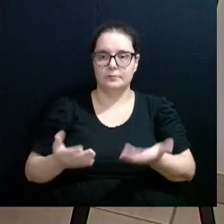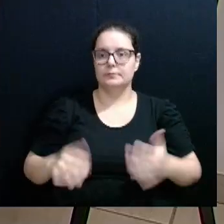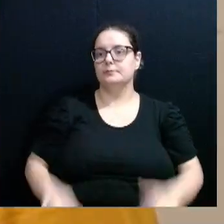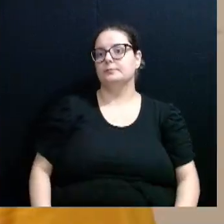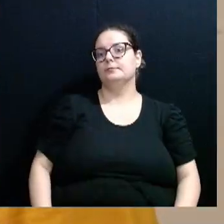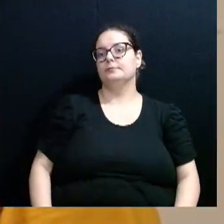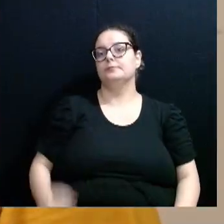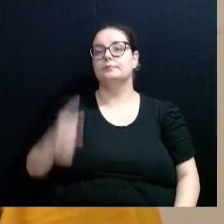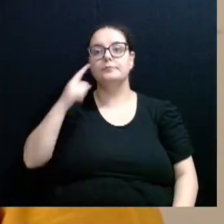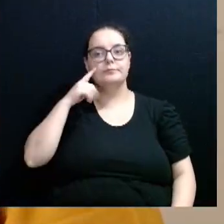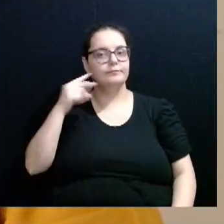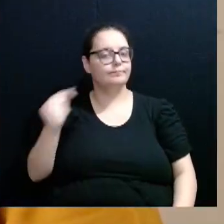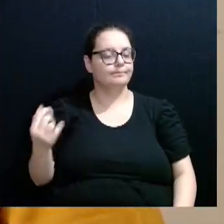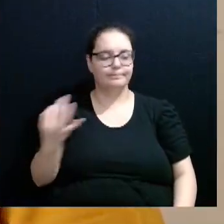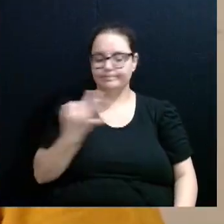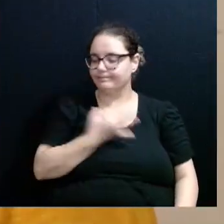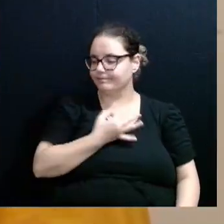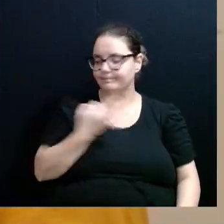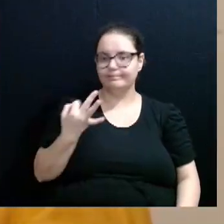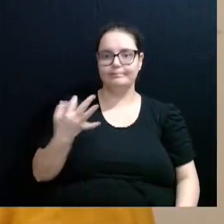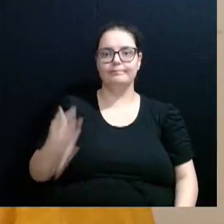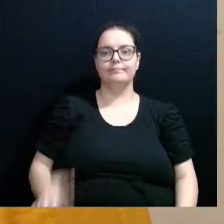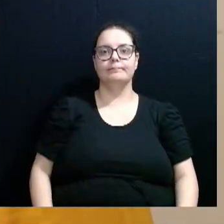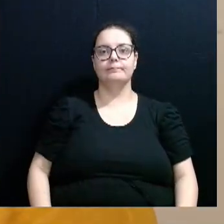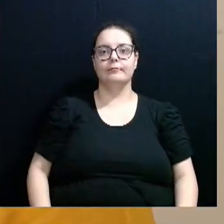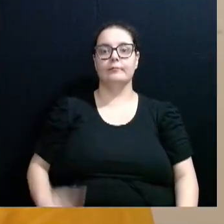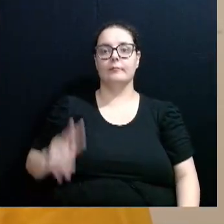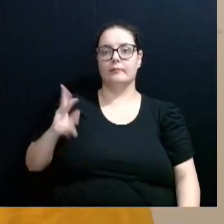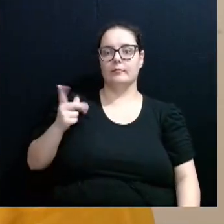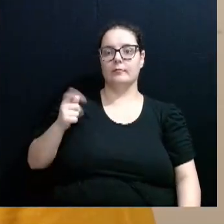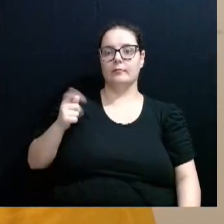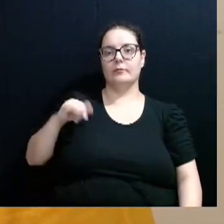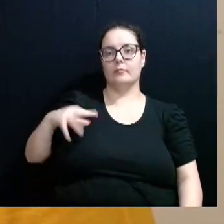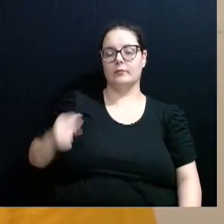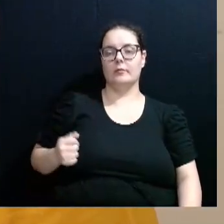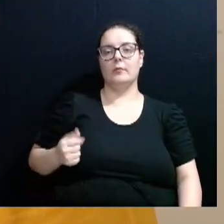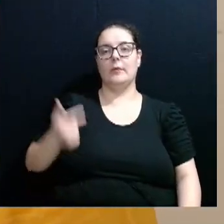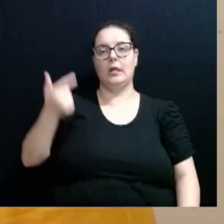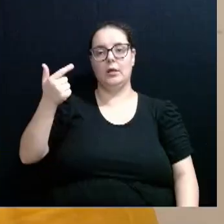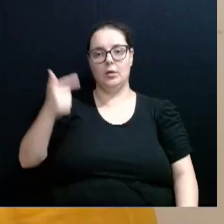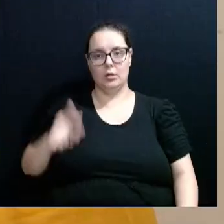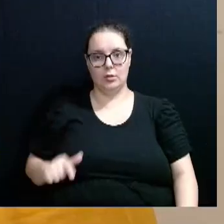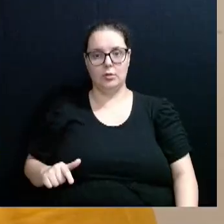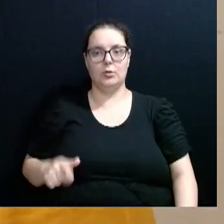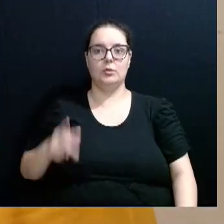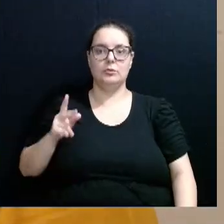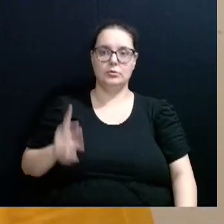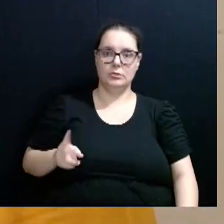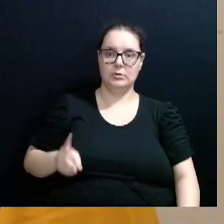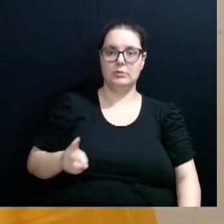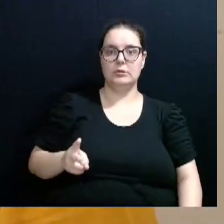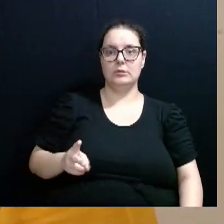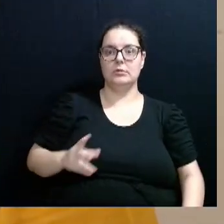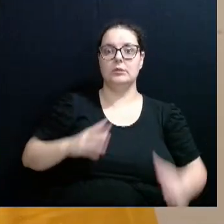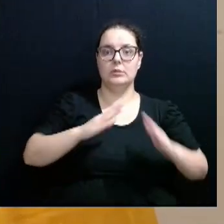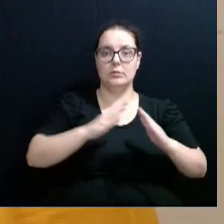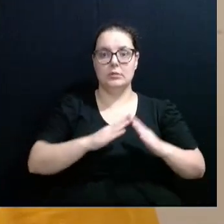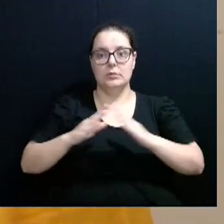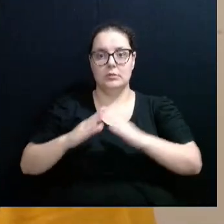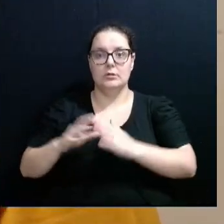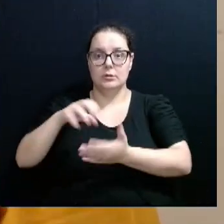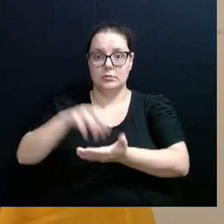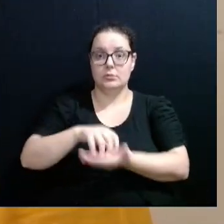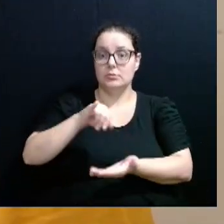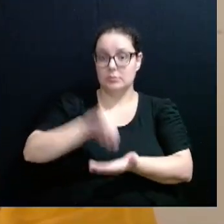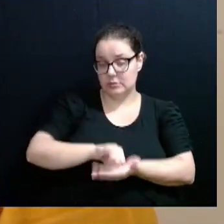é fantástica, né, do AJA, em manter sempre essas moradias no centro da cidade,